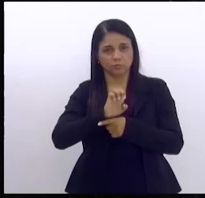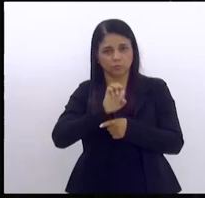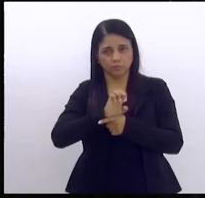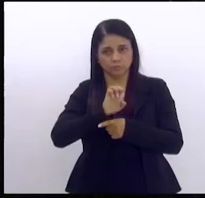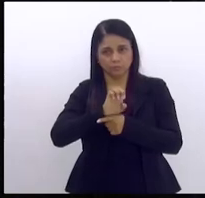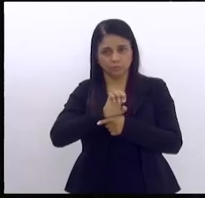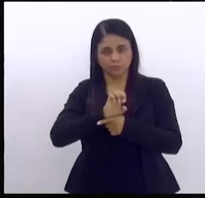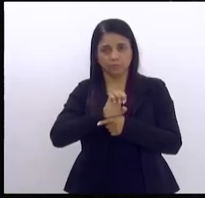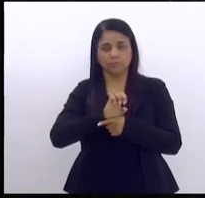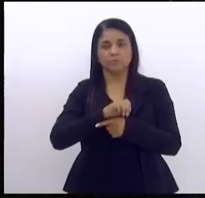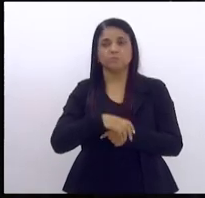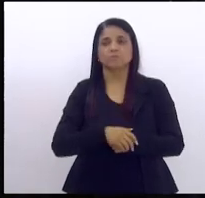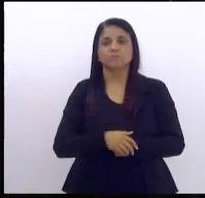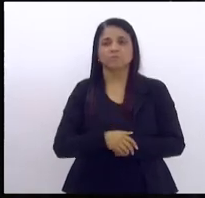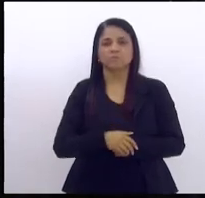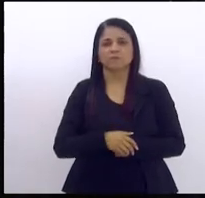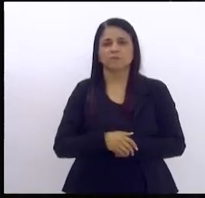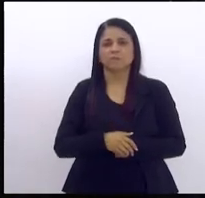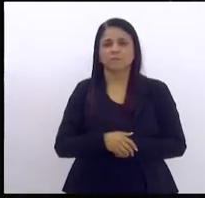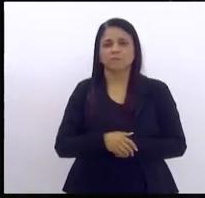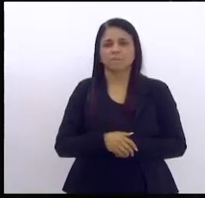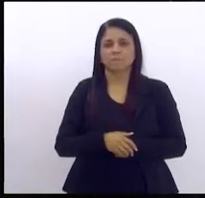em